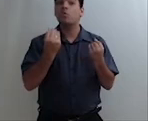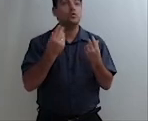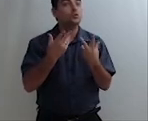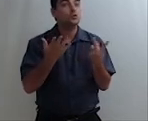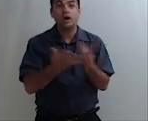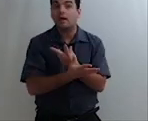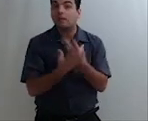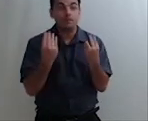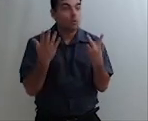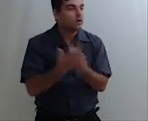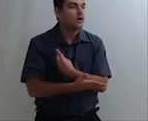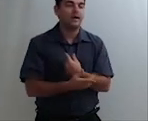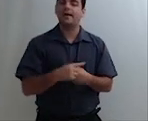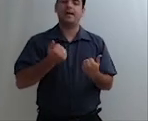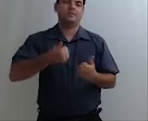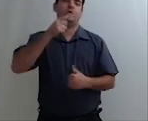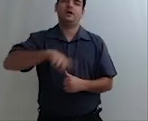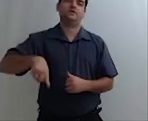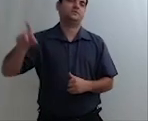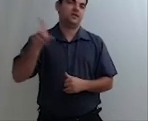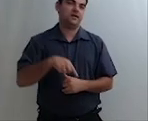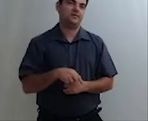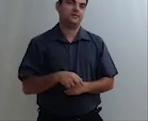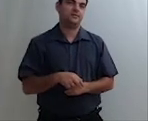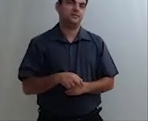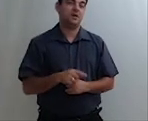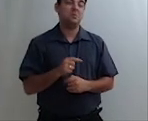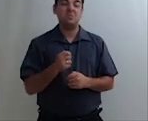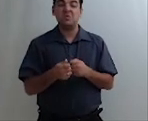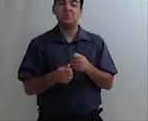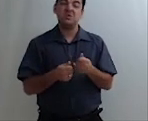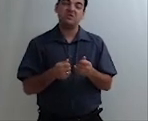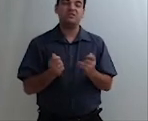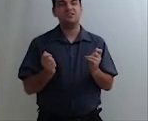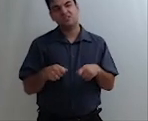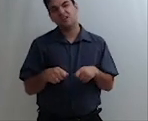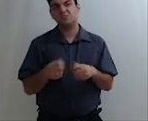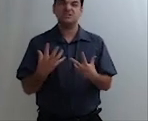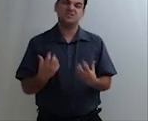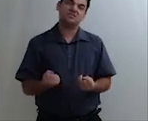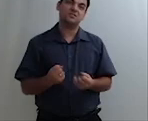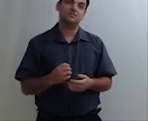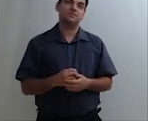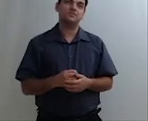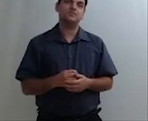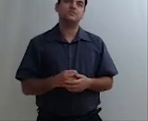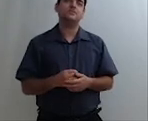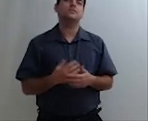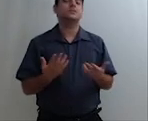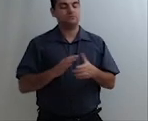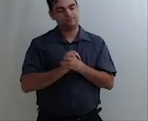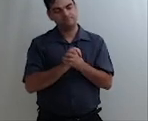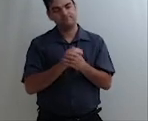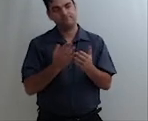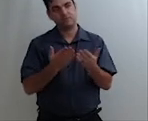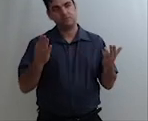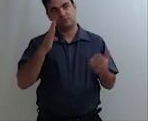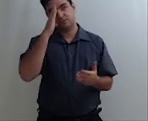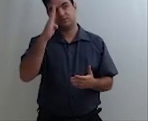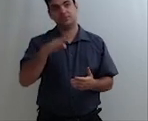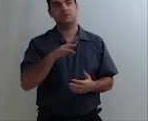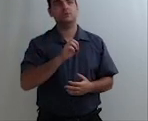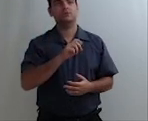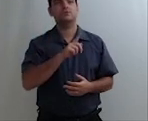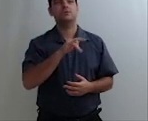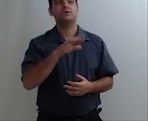sozinha para justificar a admissão de autoria cumprimentando novamente a todos especialmente ministros de quiet